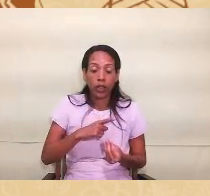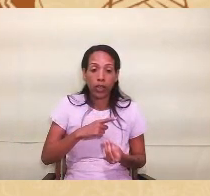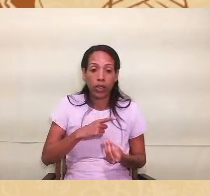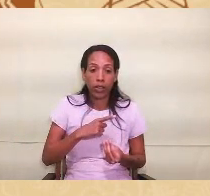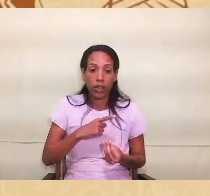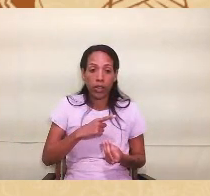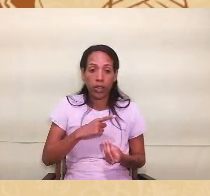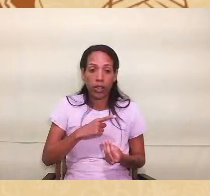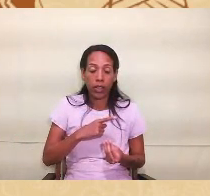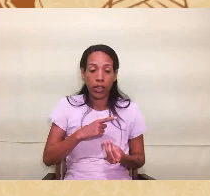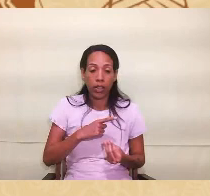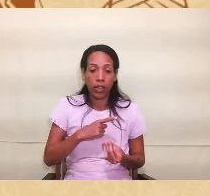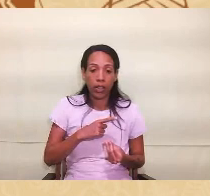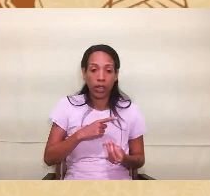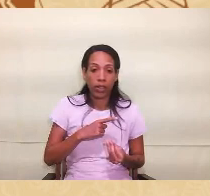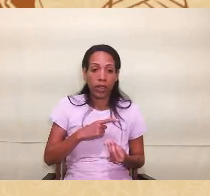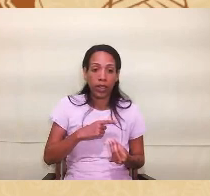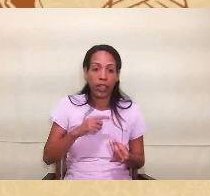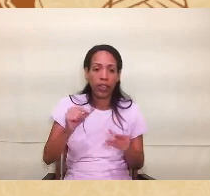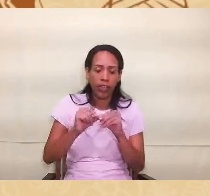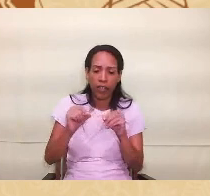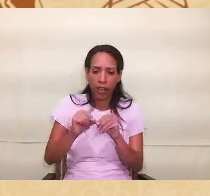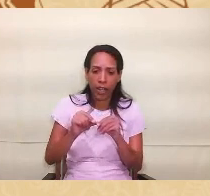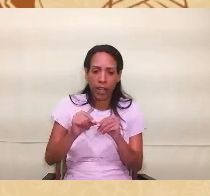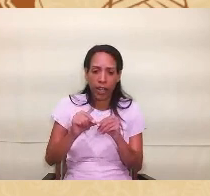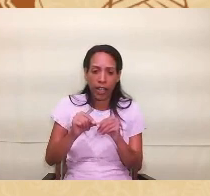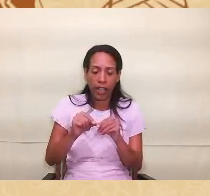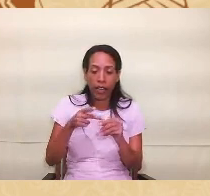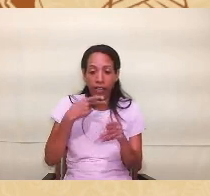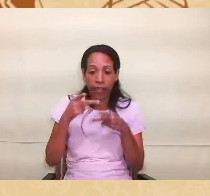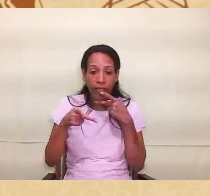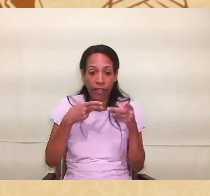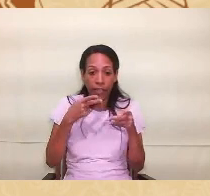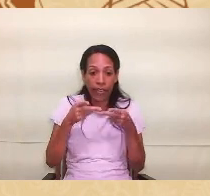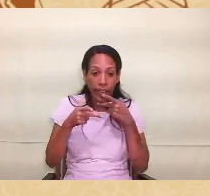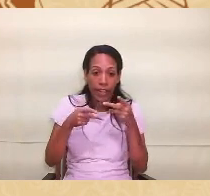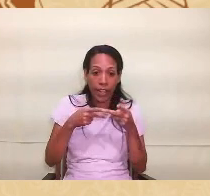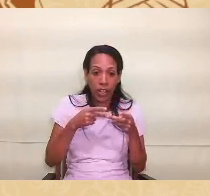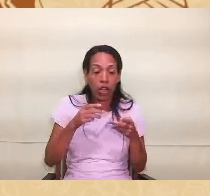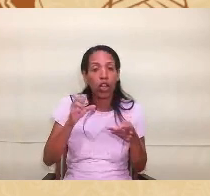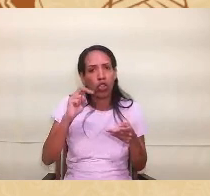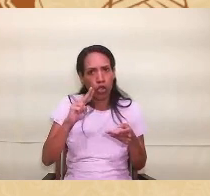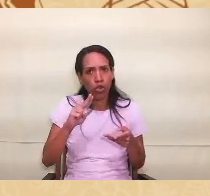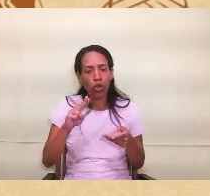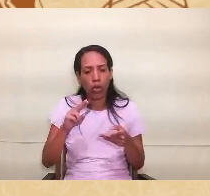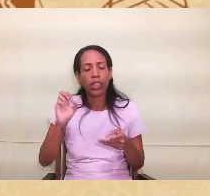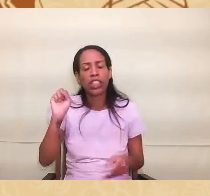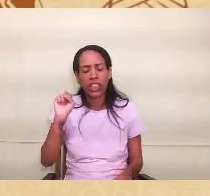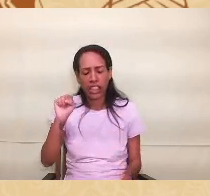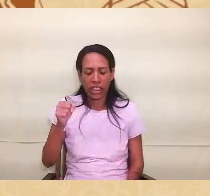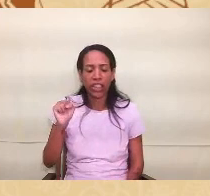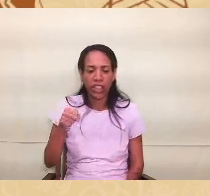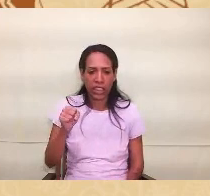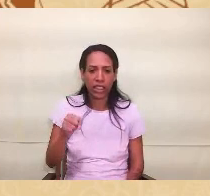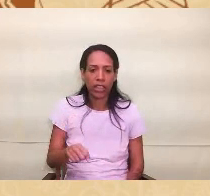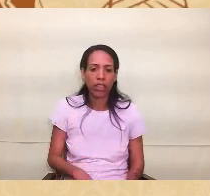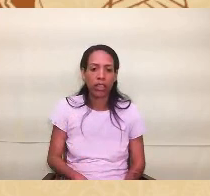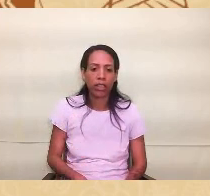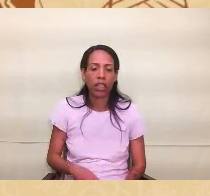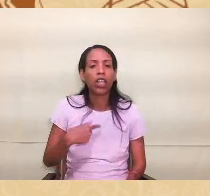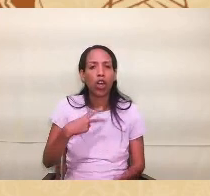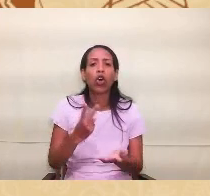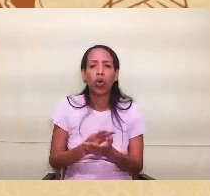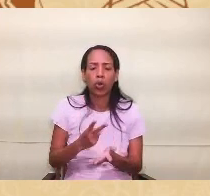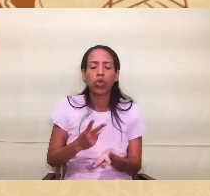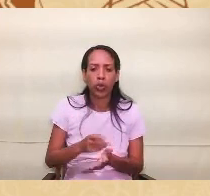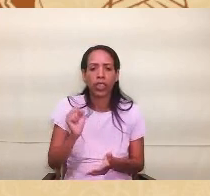indolência pura. A gente faz... Quando me fala que você é indolente, eu falo, sou sim, e vou continuar sendo, porque